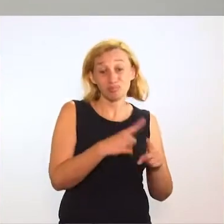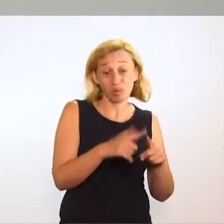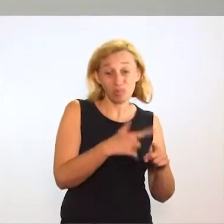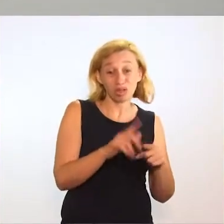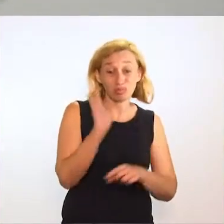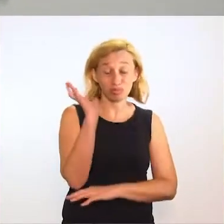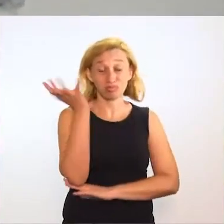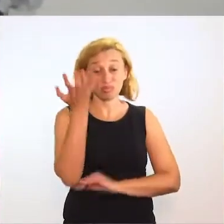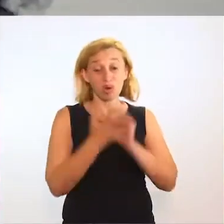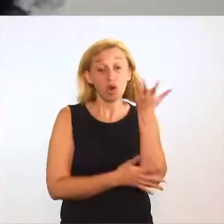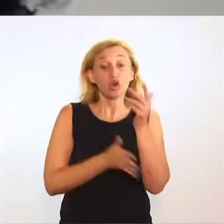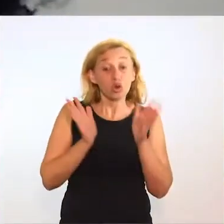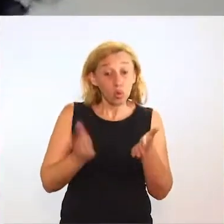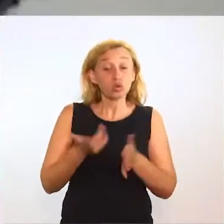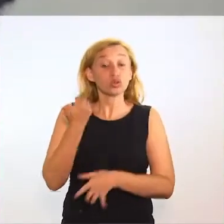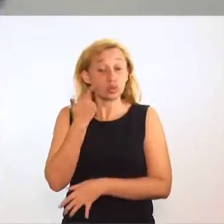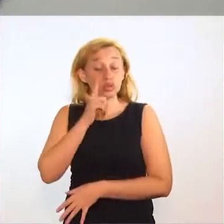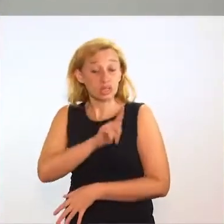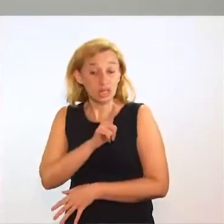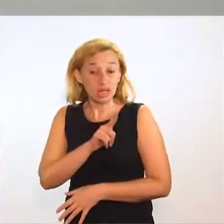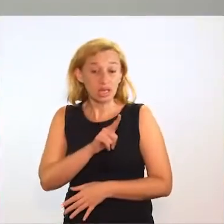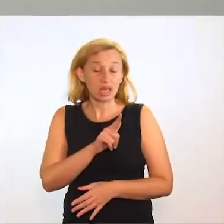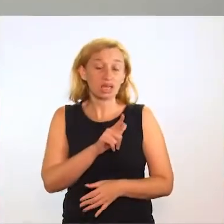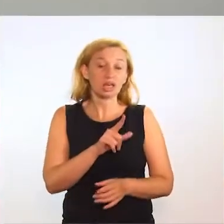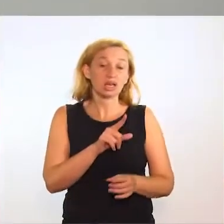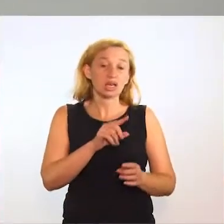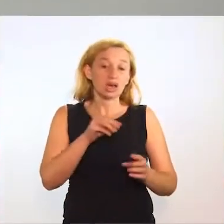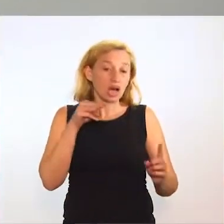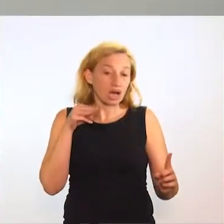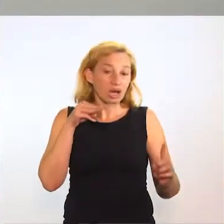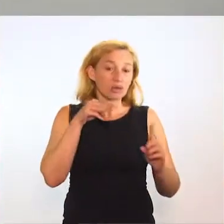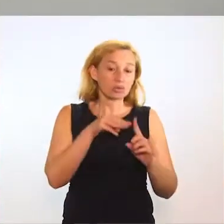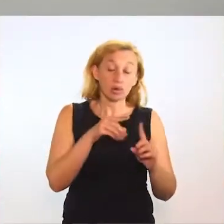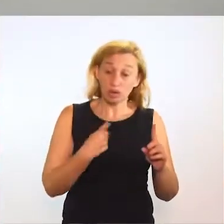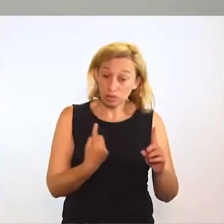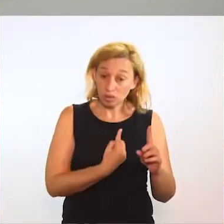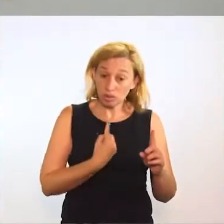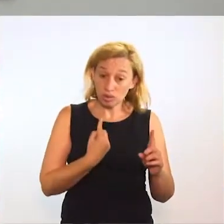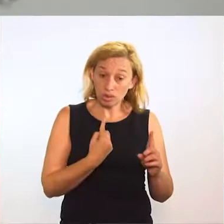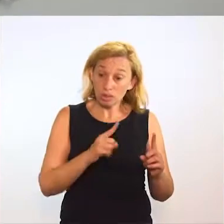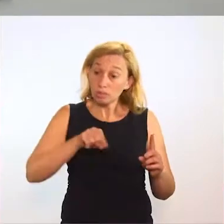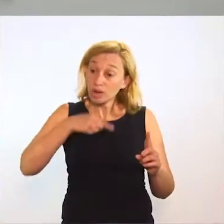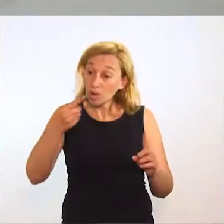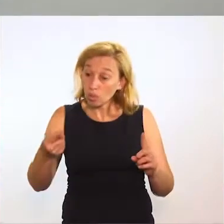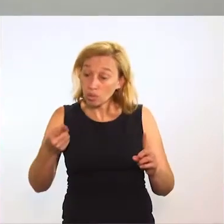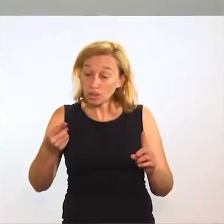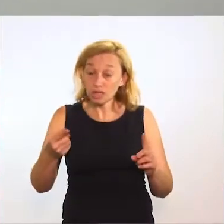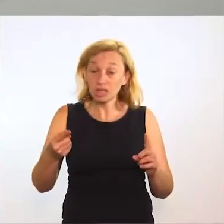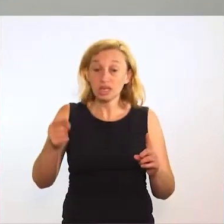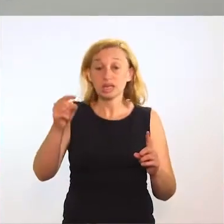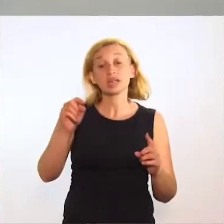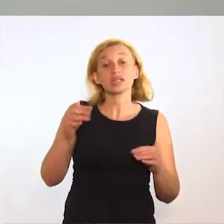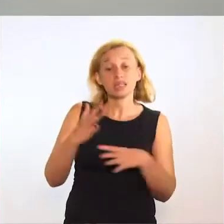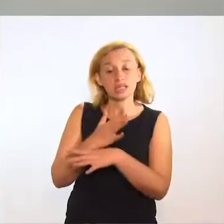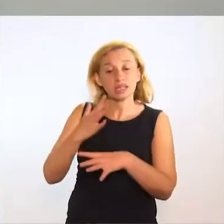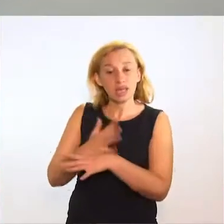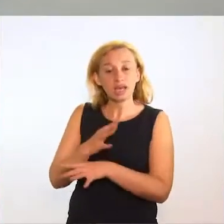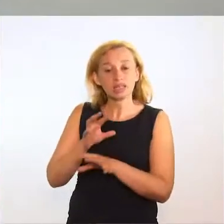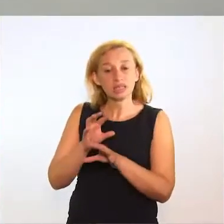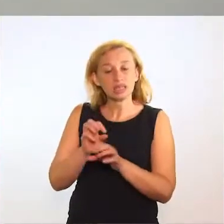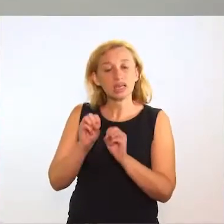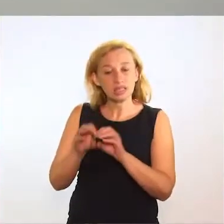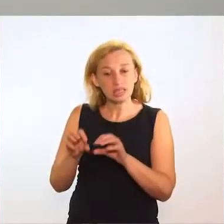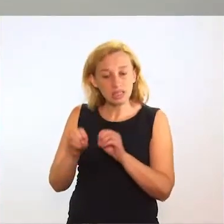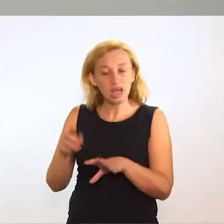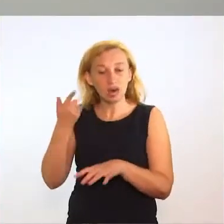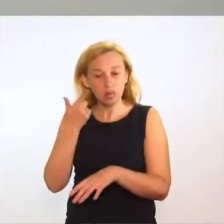questão ambiental. E hoje a gente vê que a gente consegue levar a nossa metodologia para uma outra cidade pelo meio digital, né? E